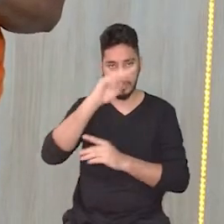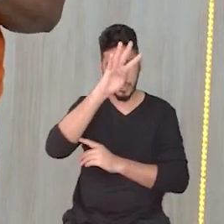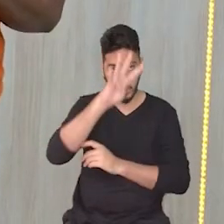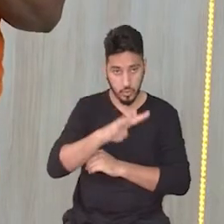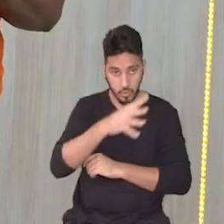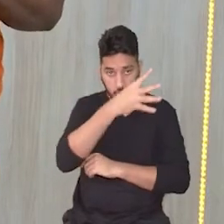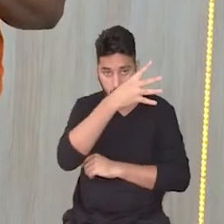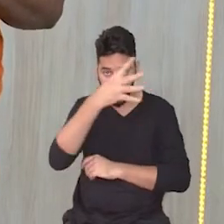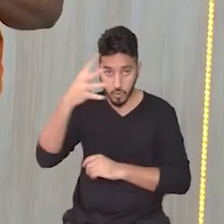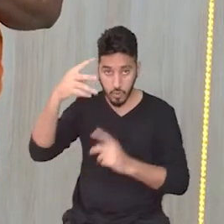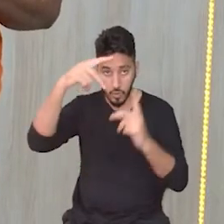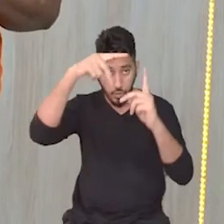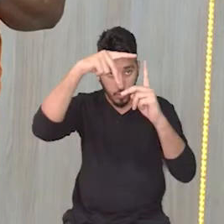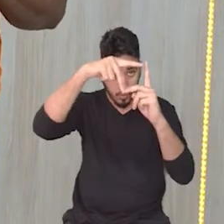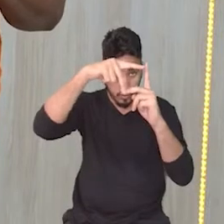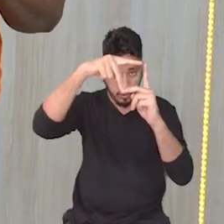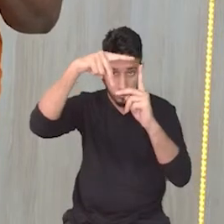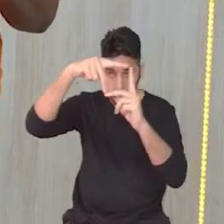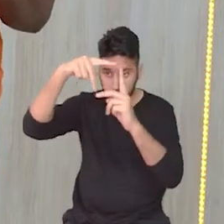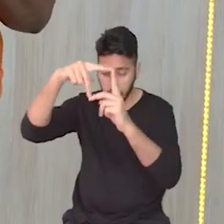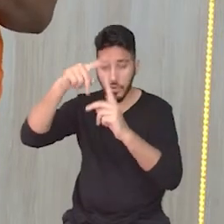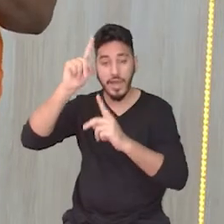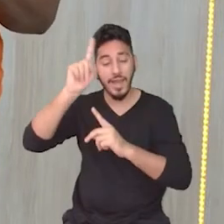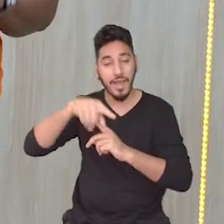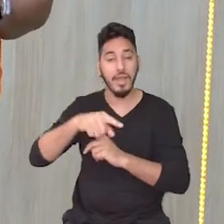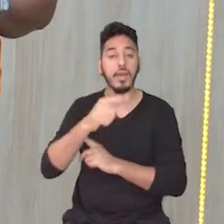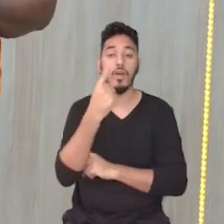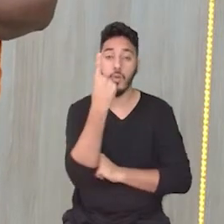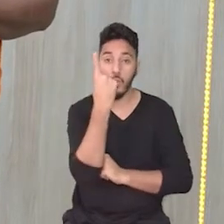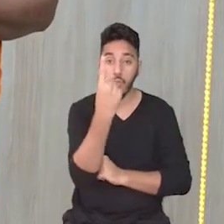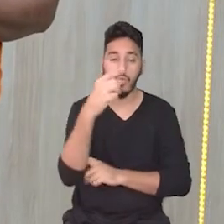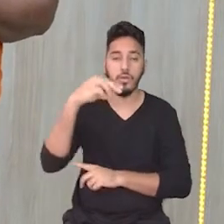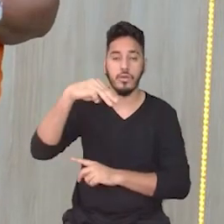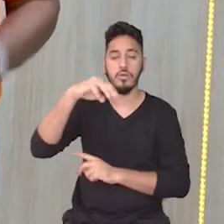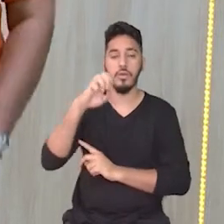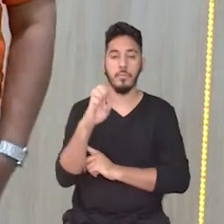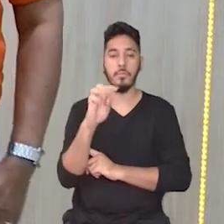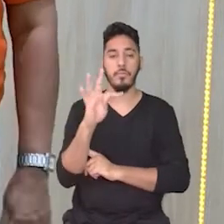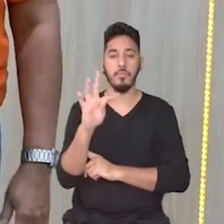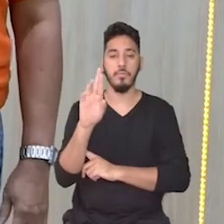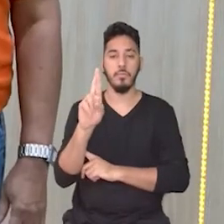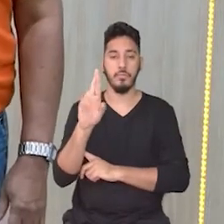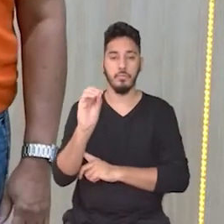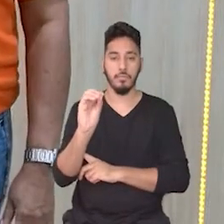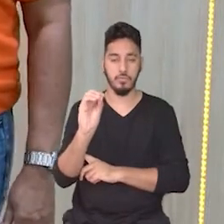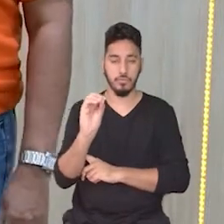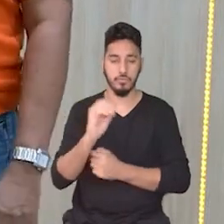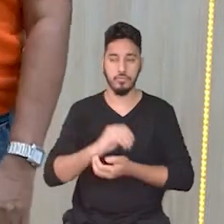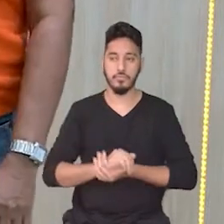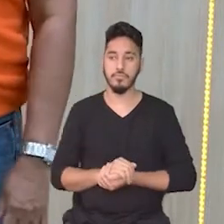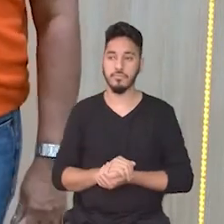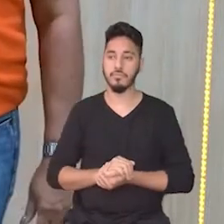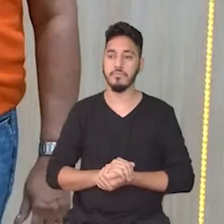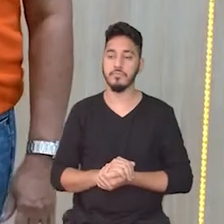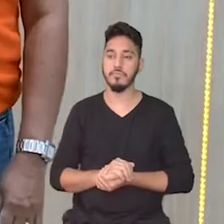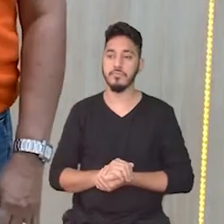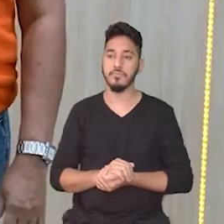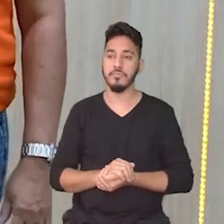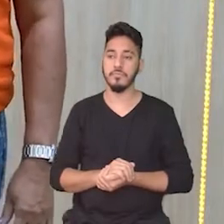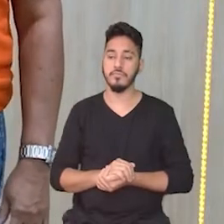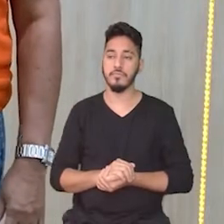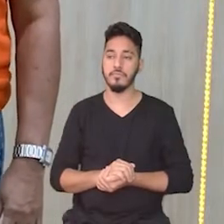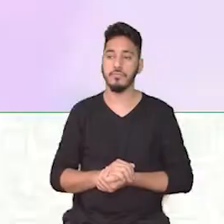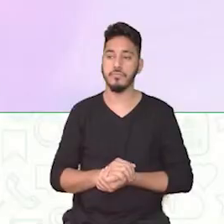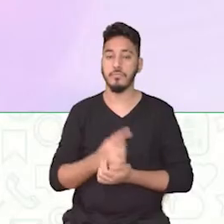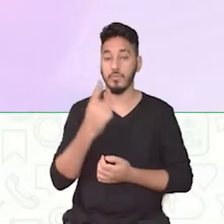cada quadrinho desse é exatamente 1 metro, tá? Então, vamos ver o